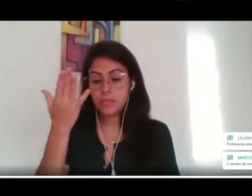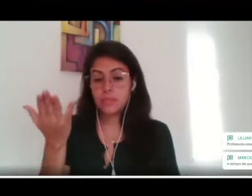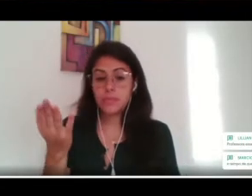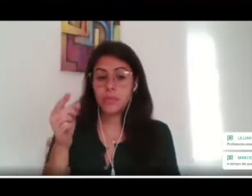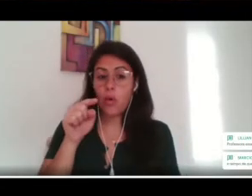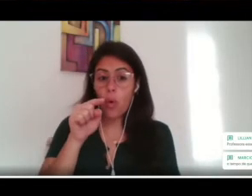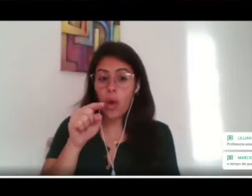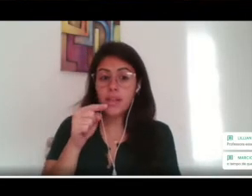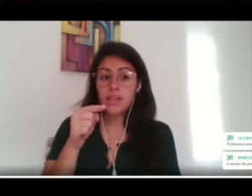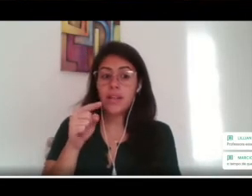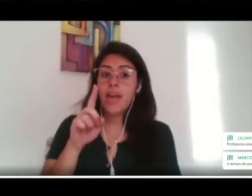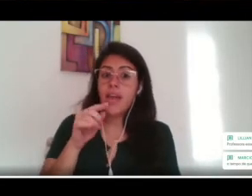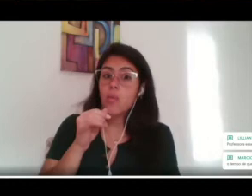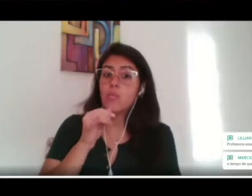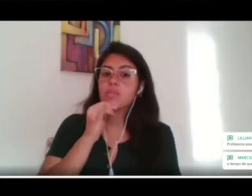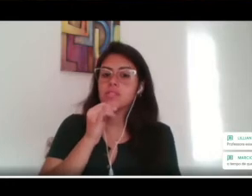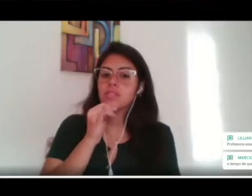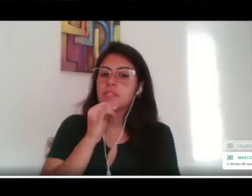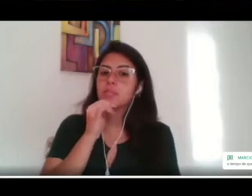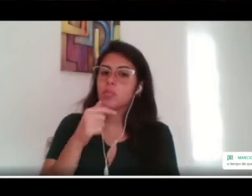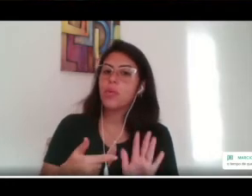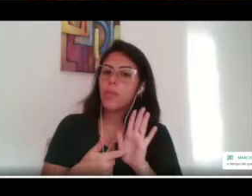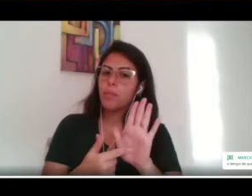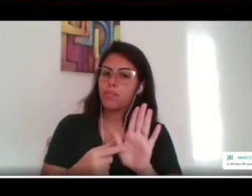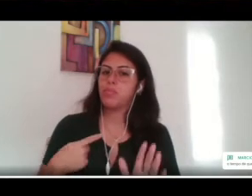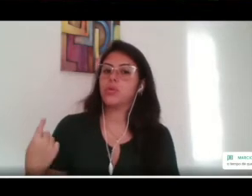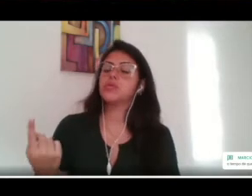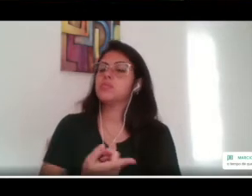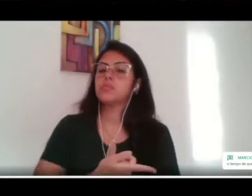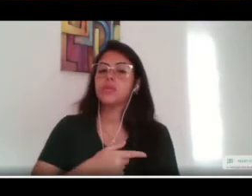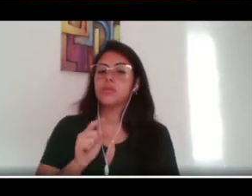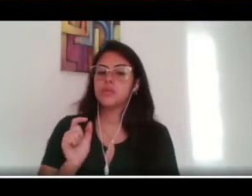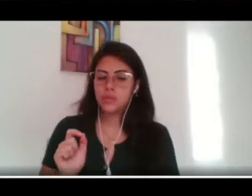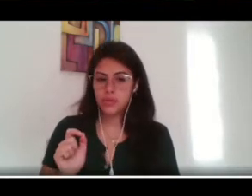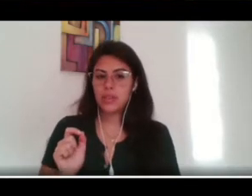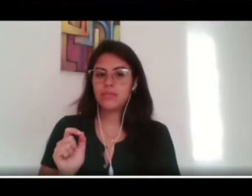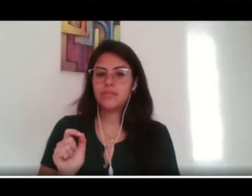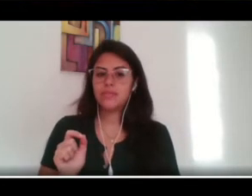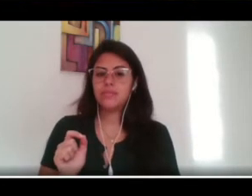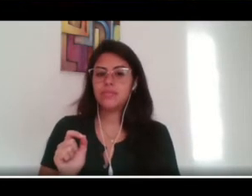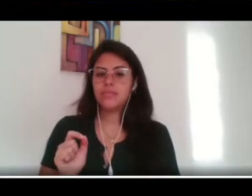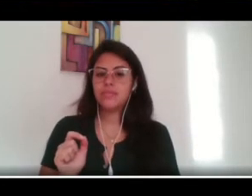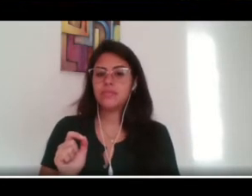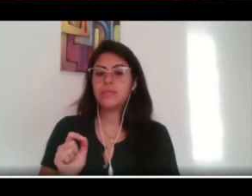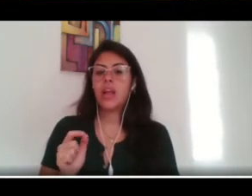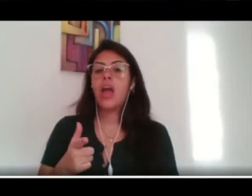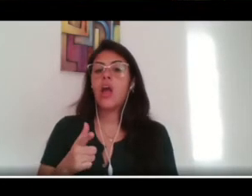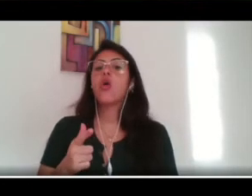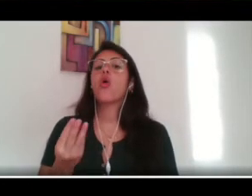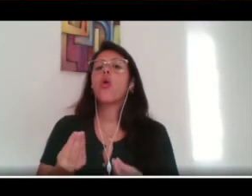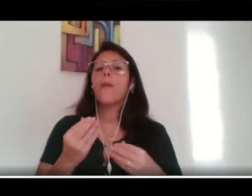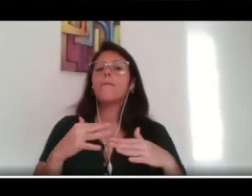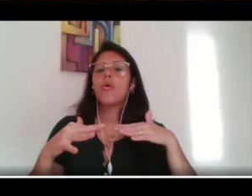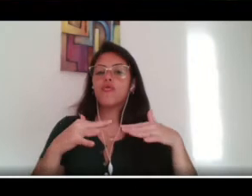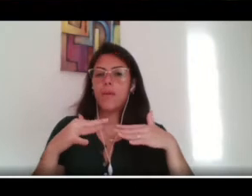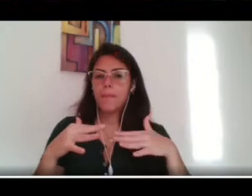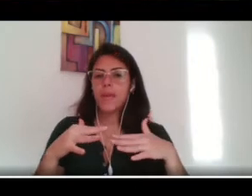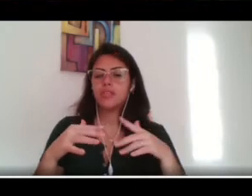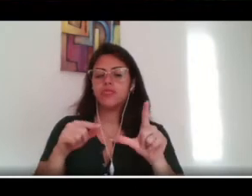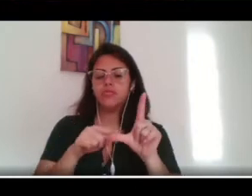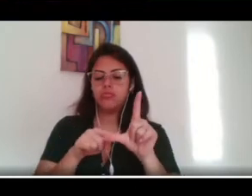o seguinte. Ele serve para mostrar para a gente que os movimentos em x e em y são independentes. E eles estão amarrados no